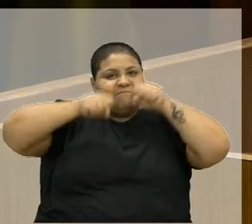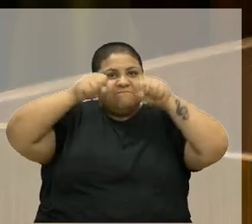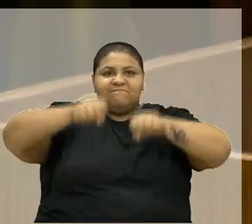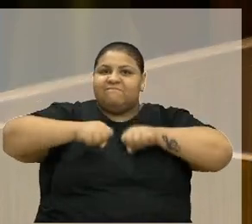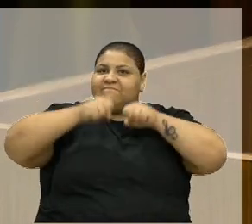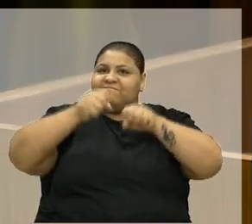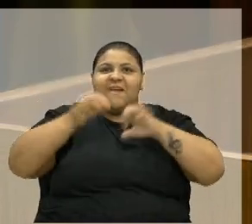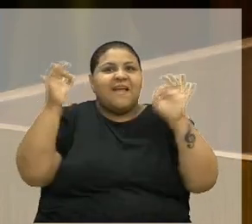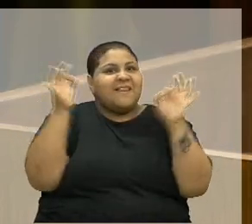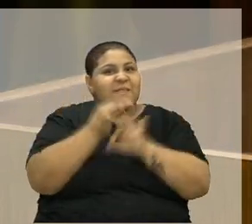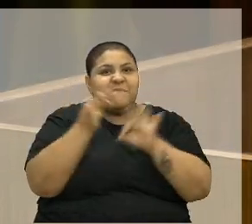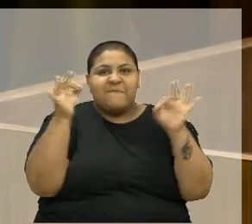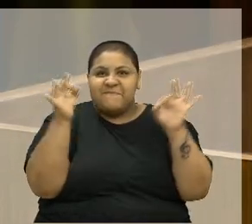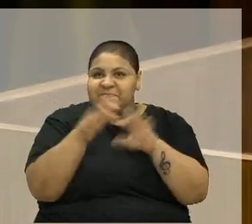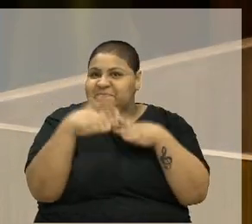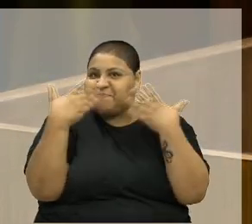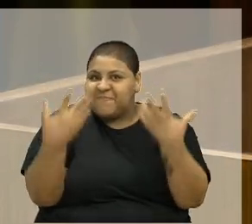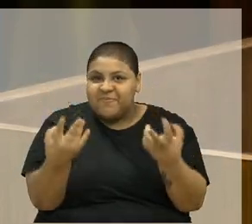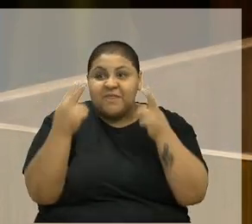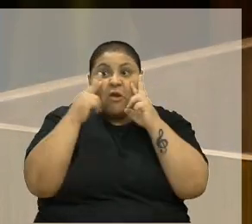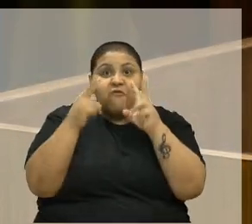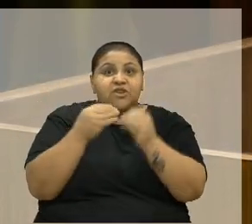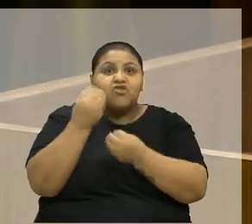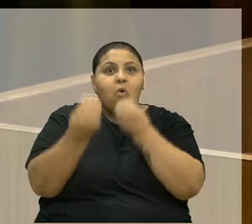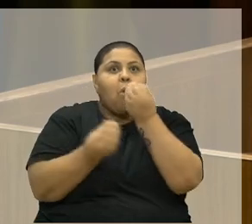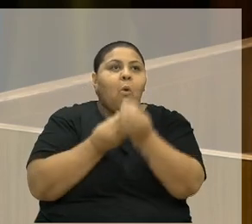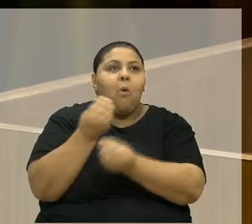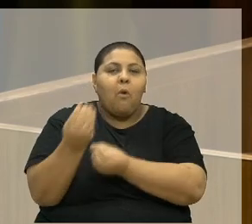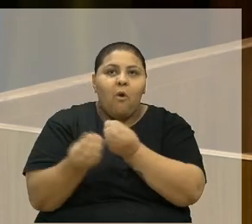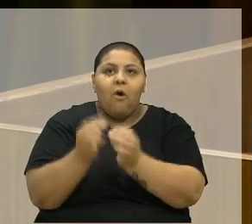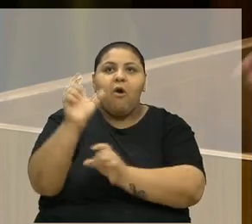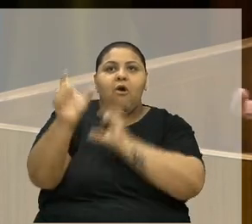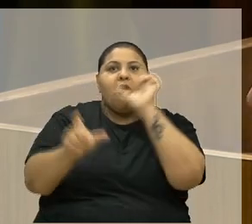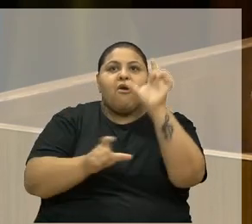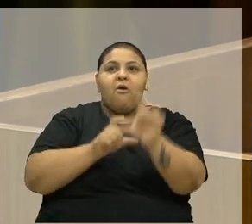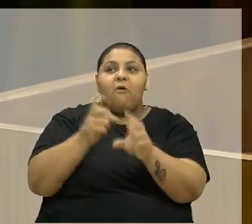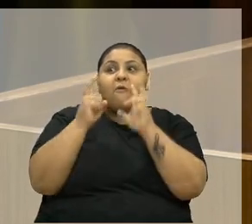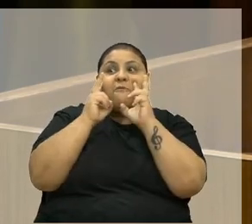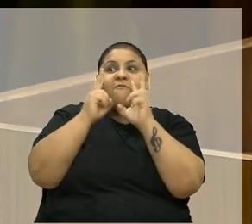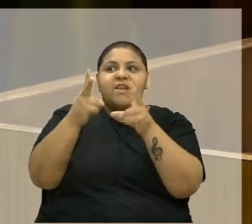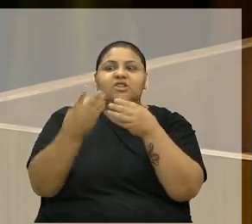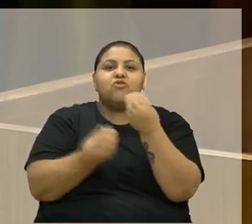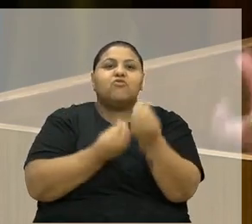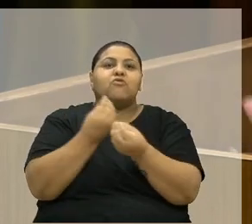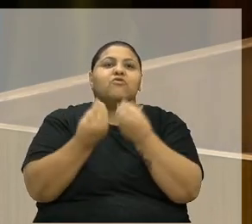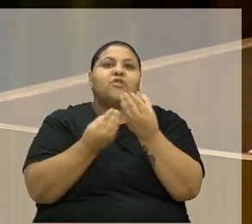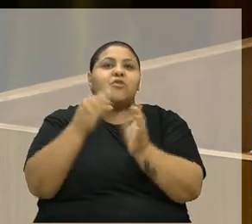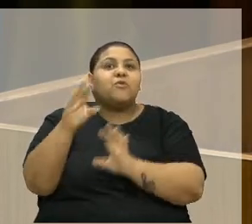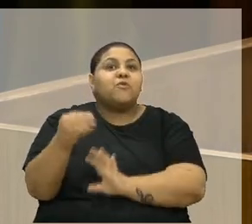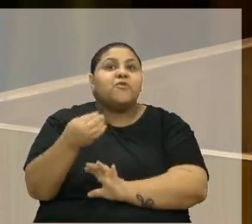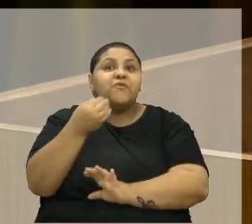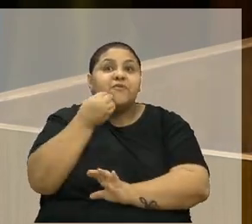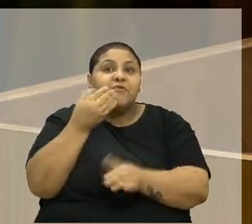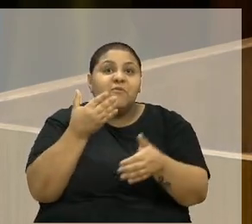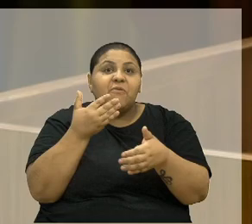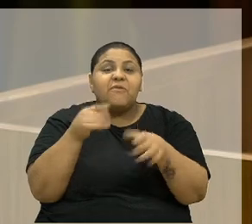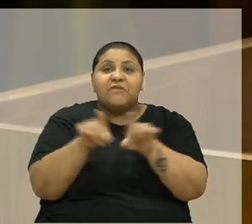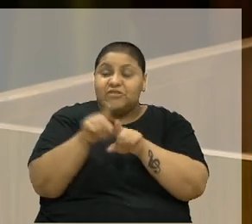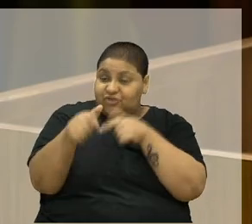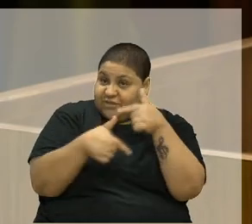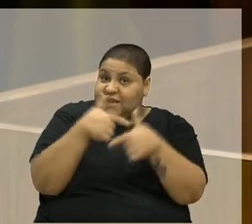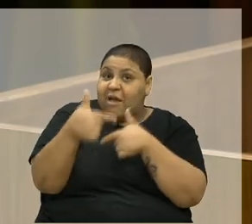algo sensacional então vejam como também né as pessoas enxergam isso como uma oportunidade inclusive de